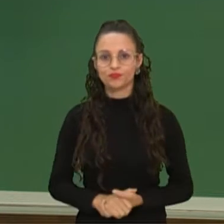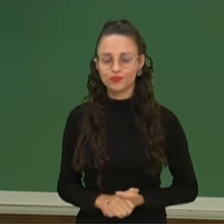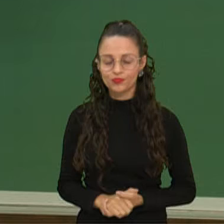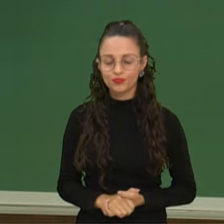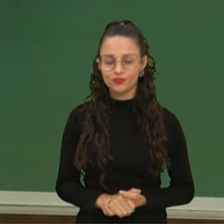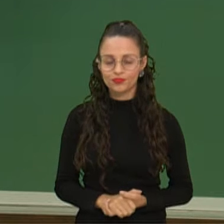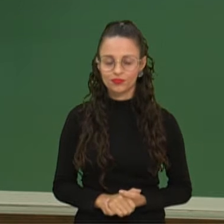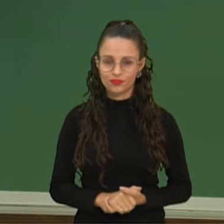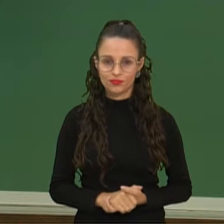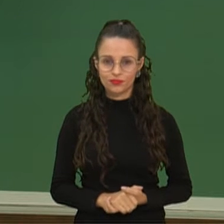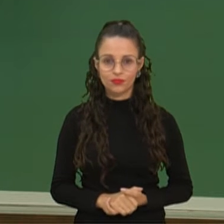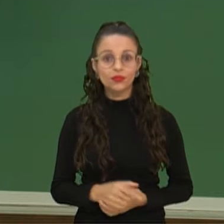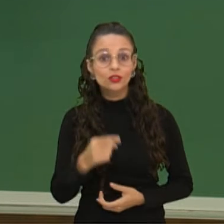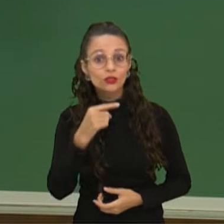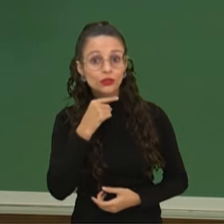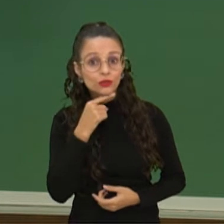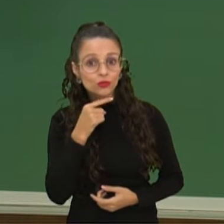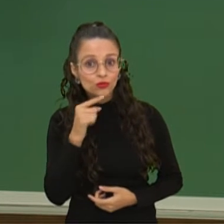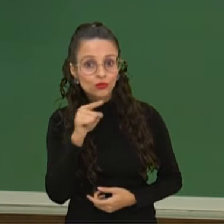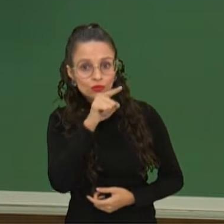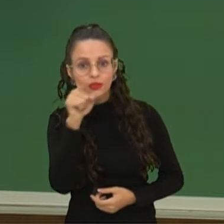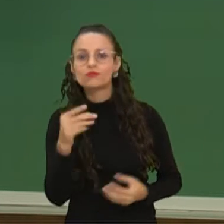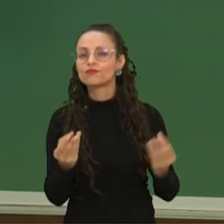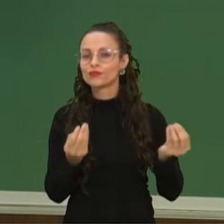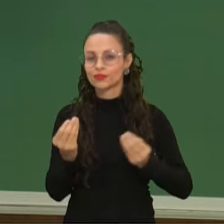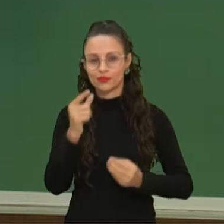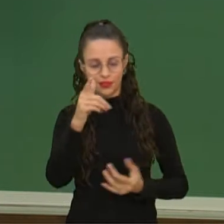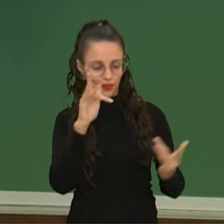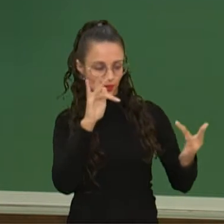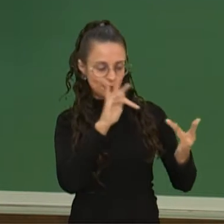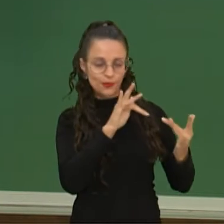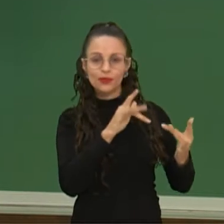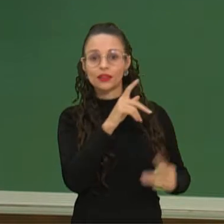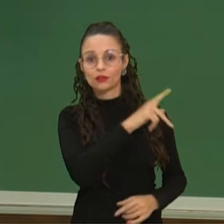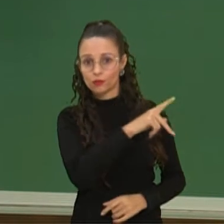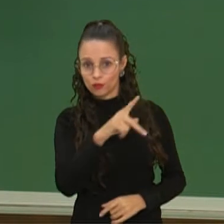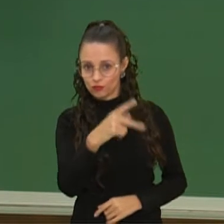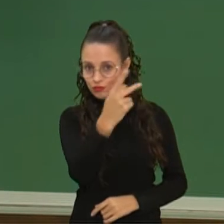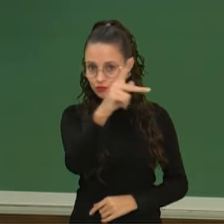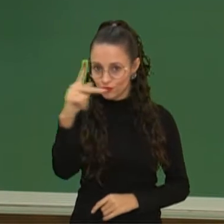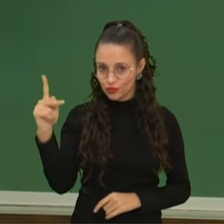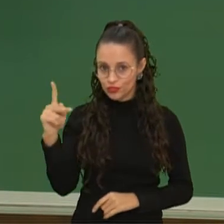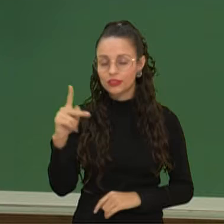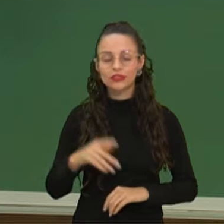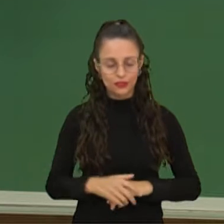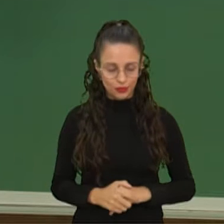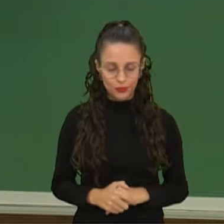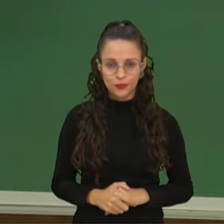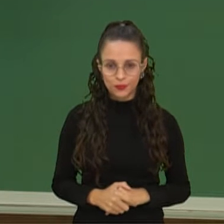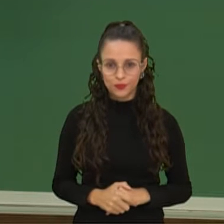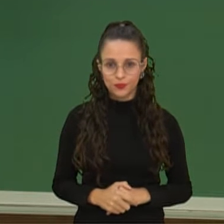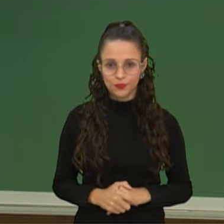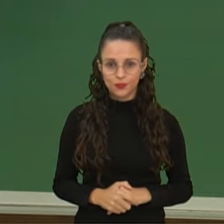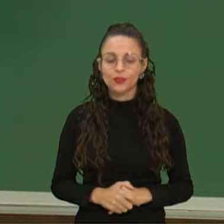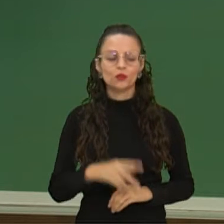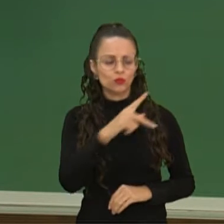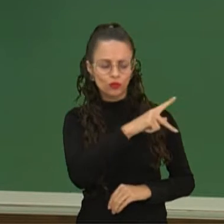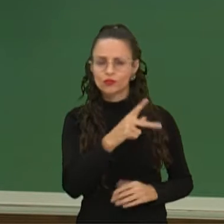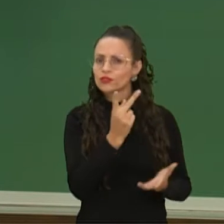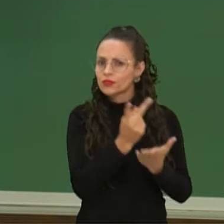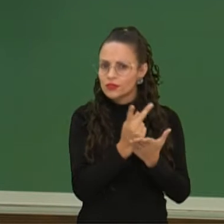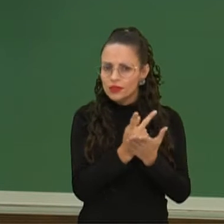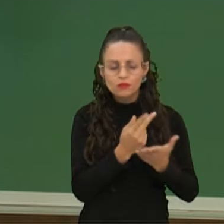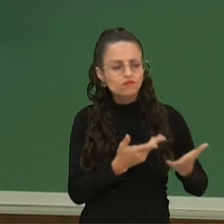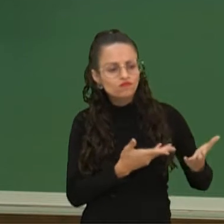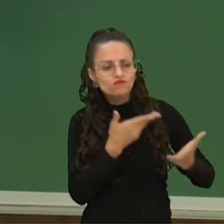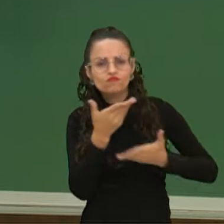bom? Dúvidas? Entre em contato com o professor de vocês lá no mural, que o professor sempre vai estar à disposição no período da aula